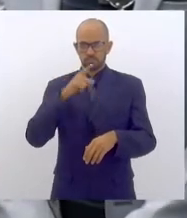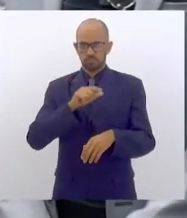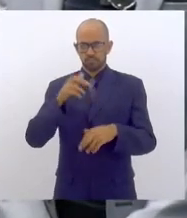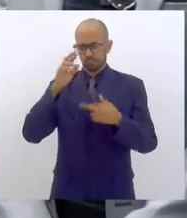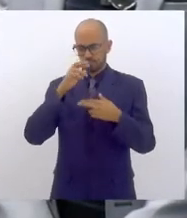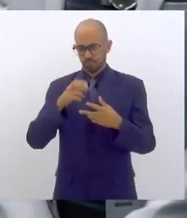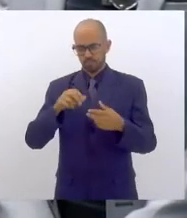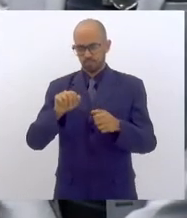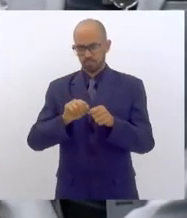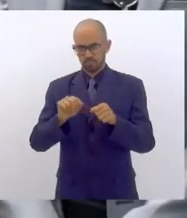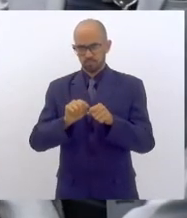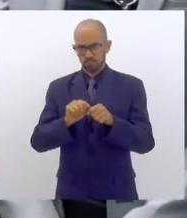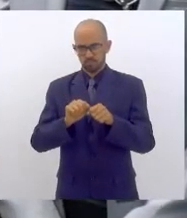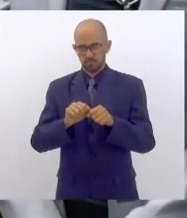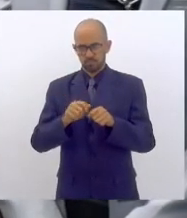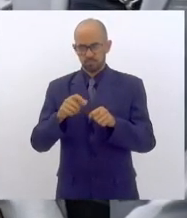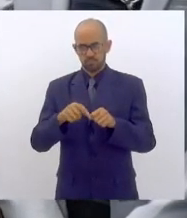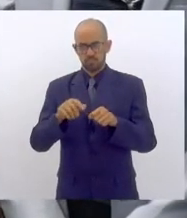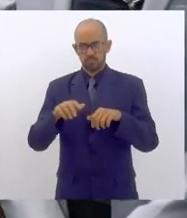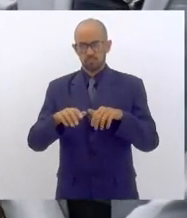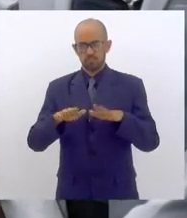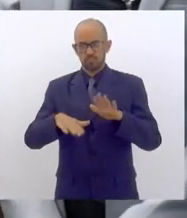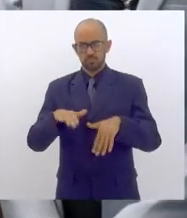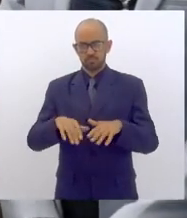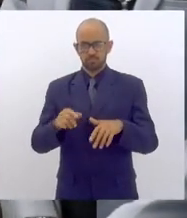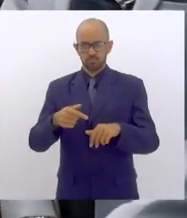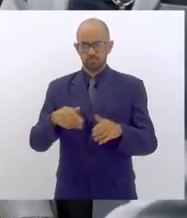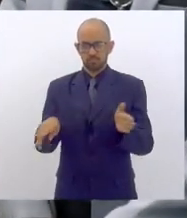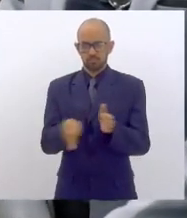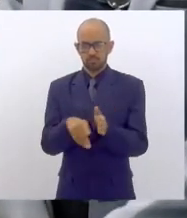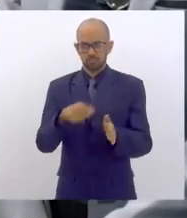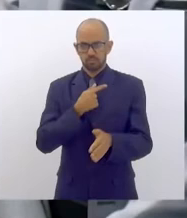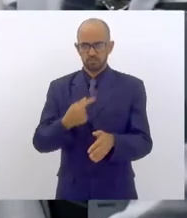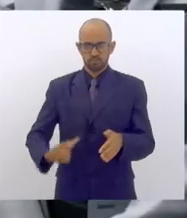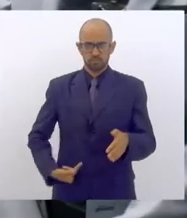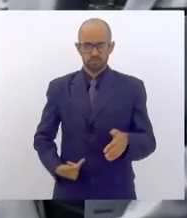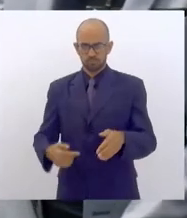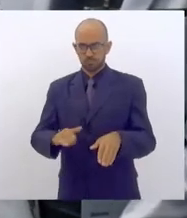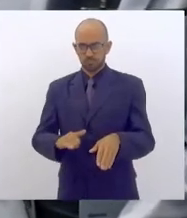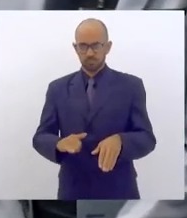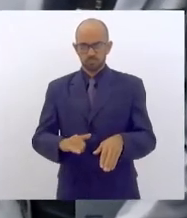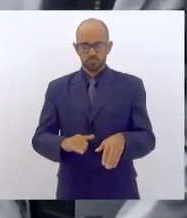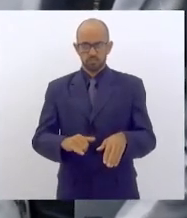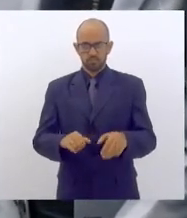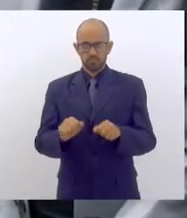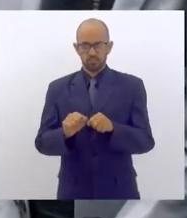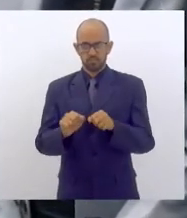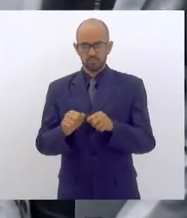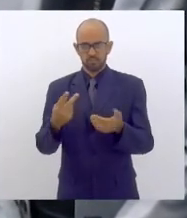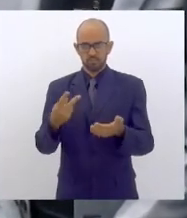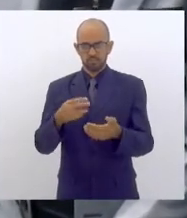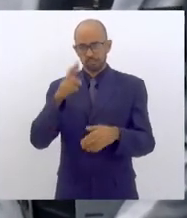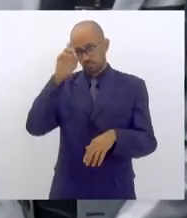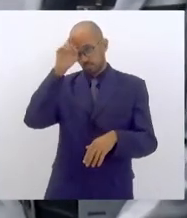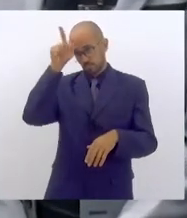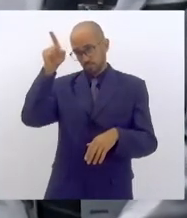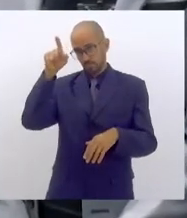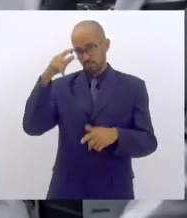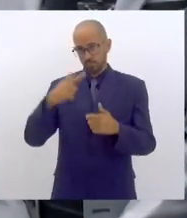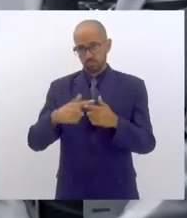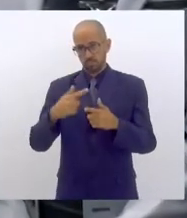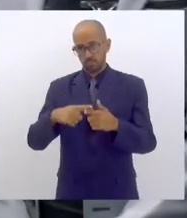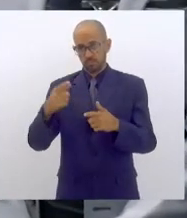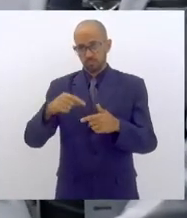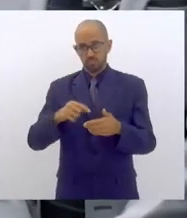que eu tenho a impressão que até o governador foi enganado, porque fez um ato na Polícia Civil sancionando a